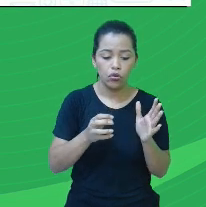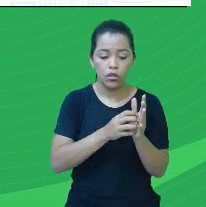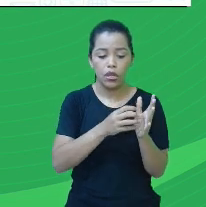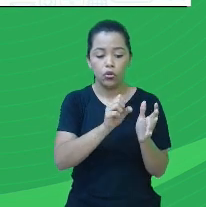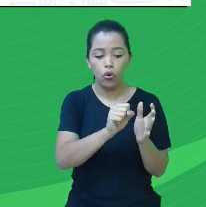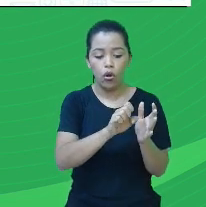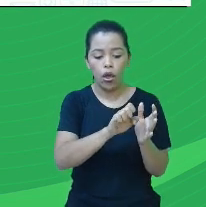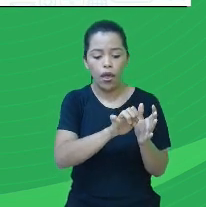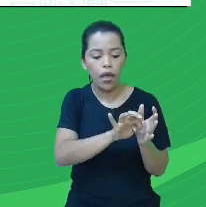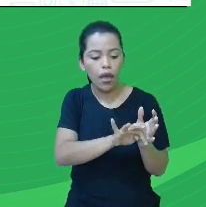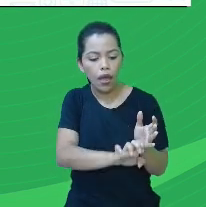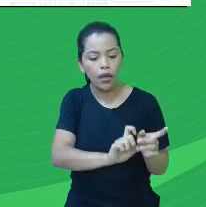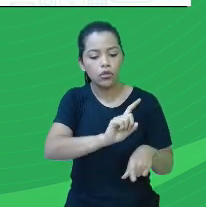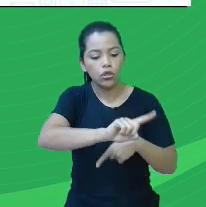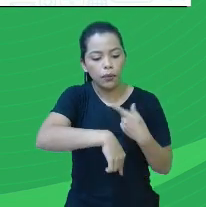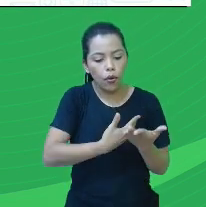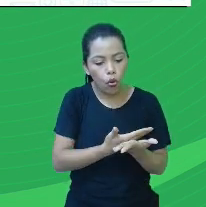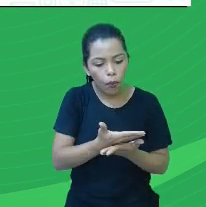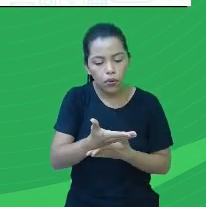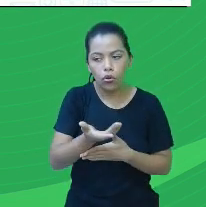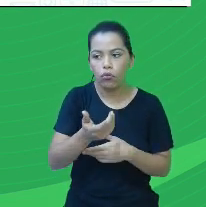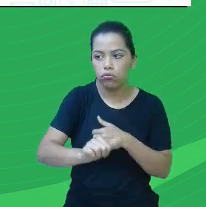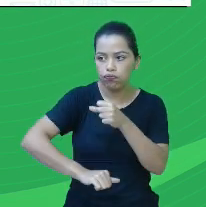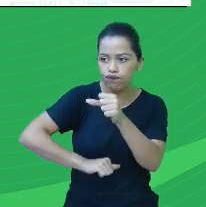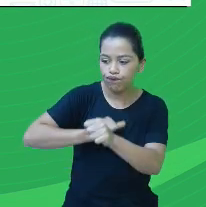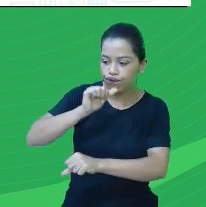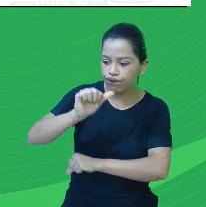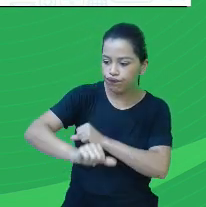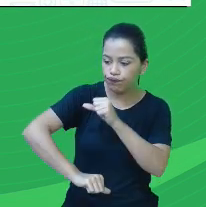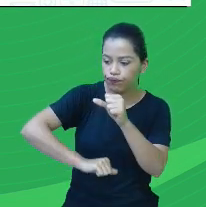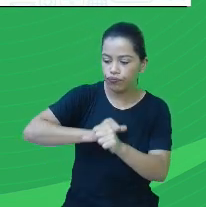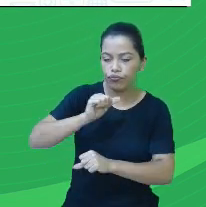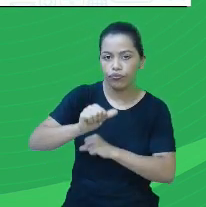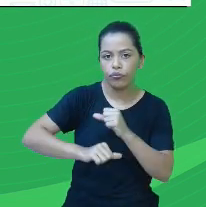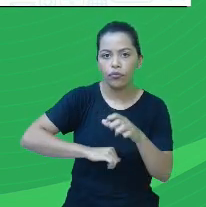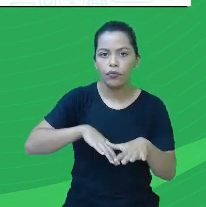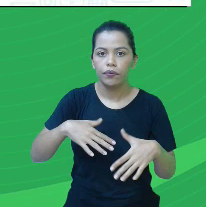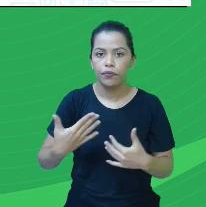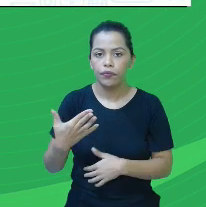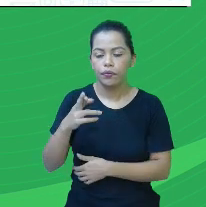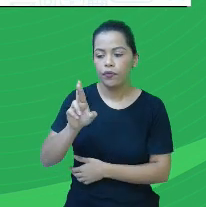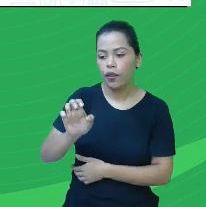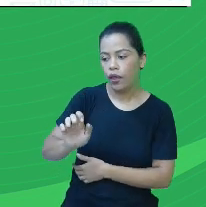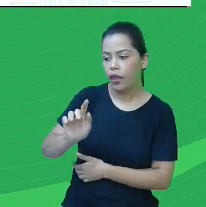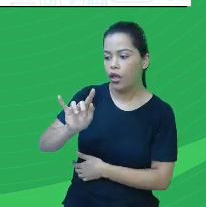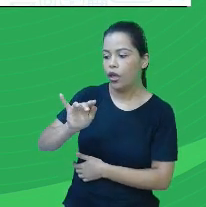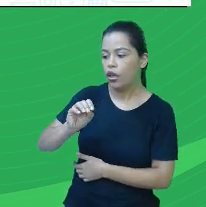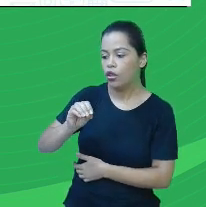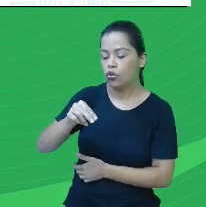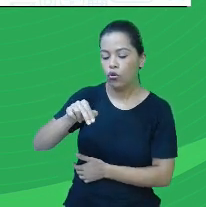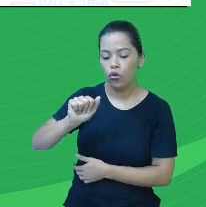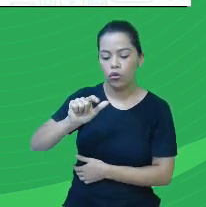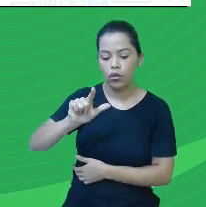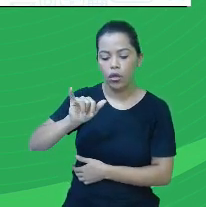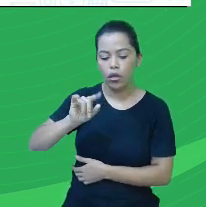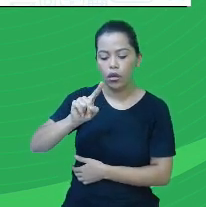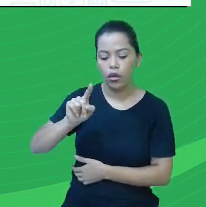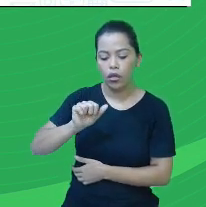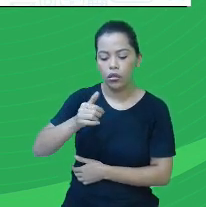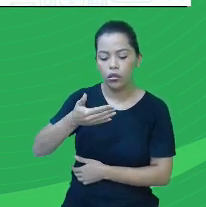centro-oeste. Aí vieram outras regionalizações. Nas regionalizações de 1950